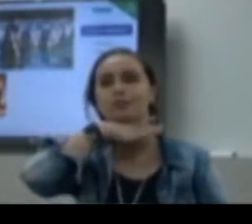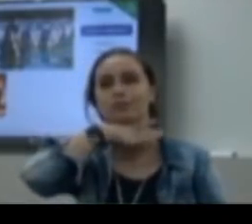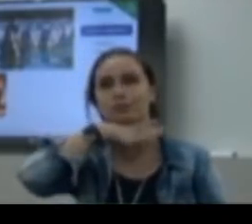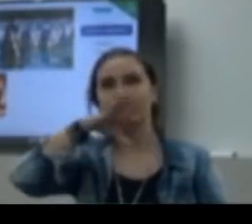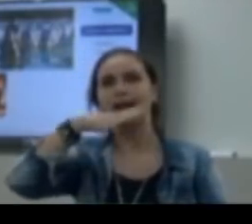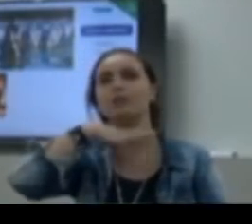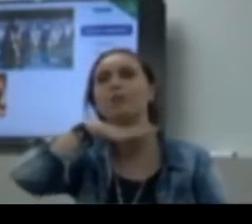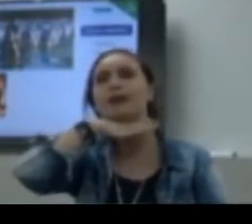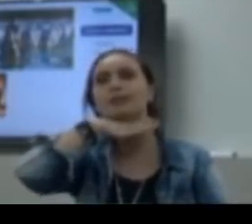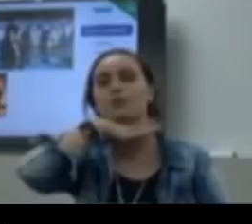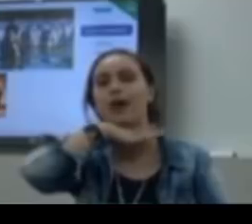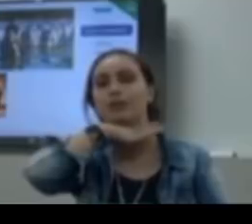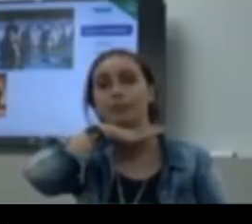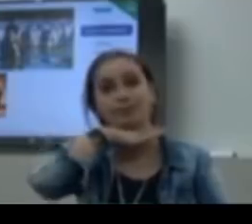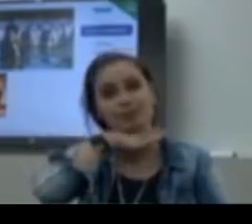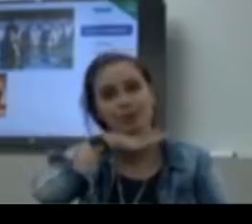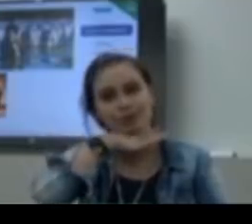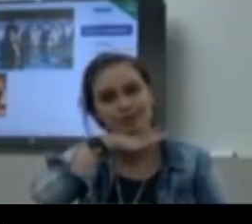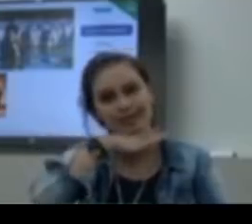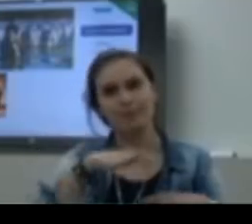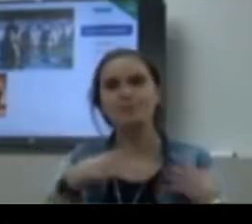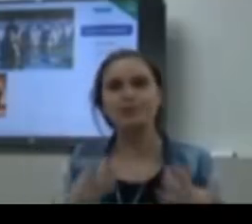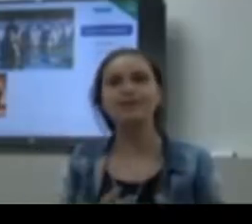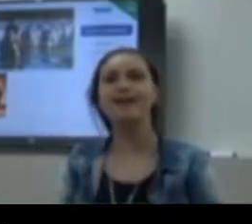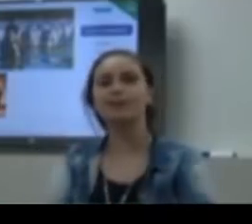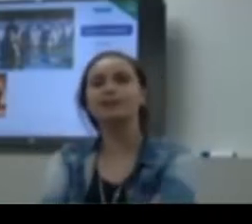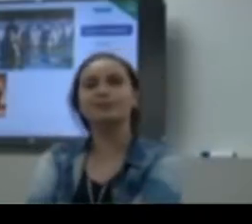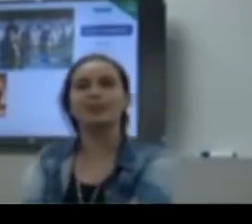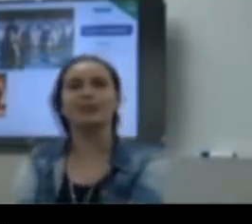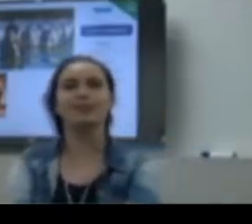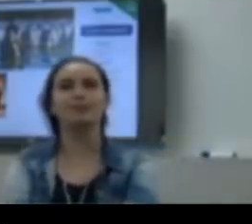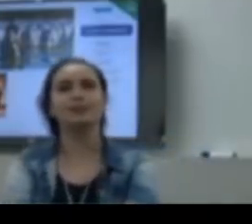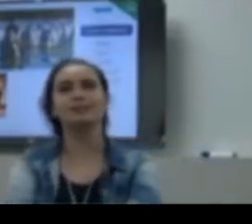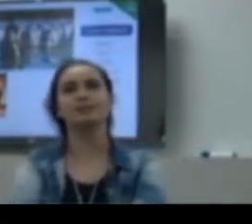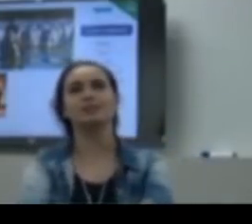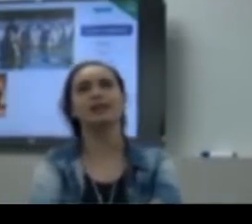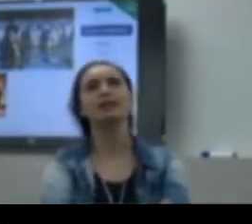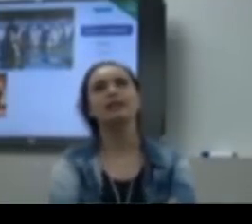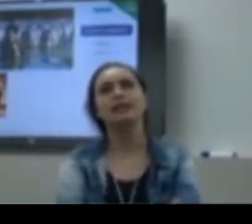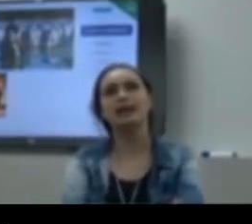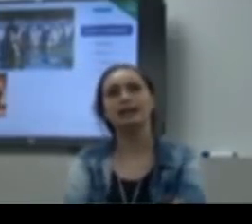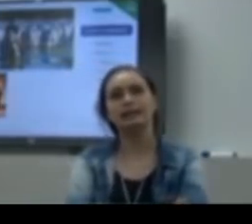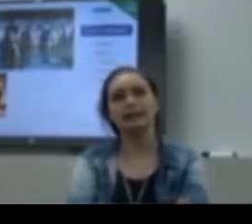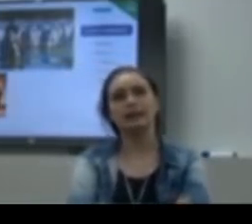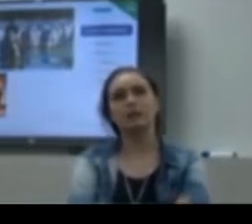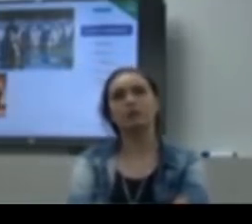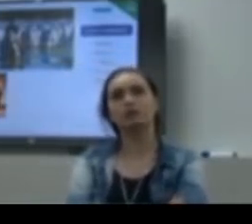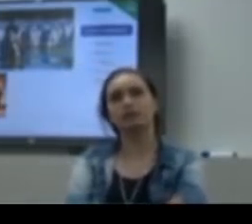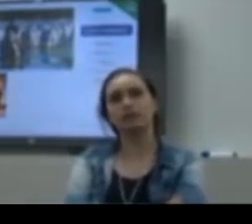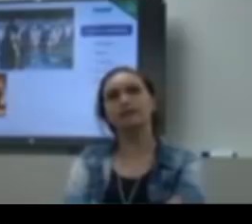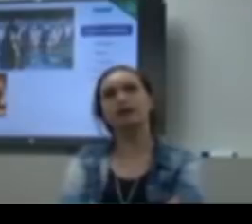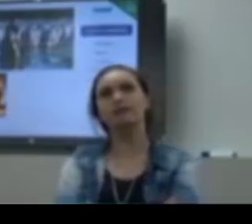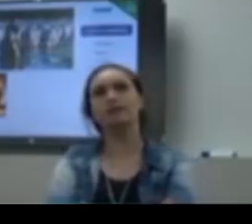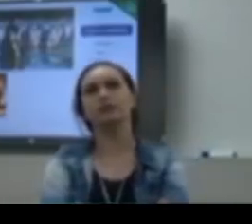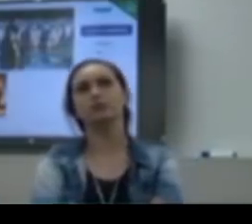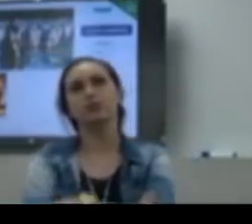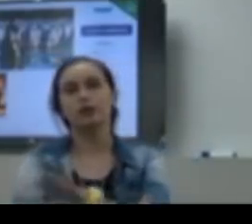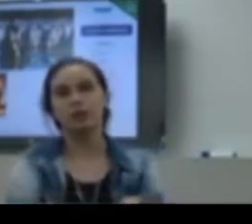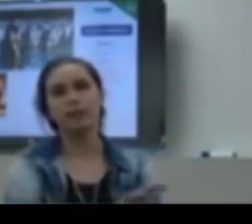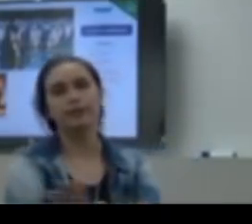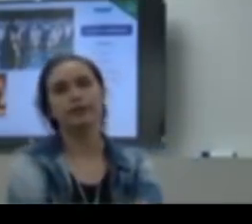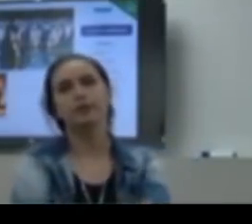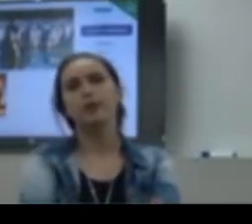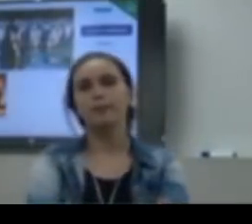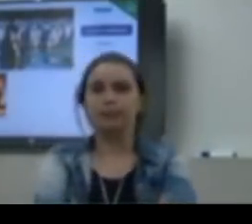que o gado passa com água no pescoço aqui. É muita água mesmo, enche bastante, tá? E ali tá, né, o moço ali no cavalo